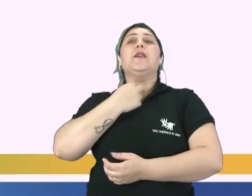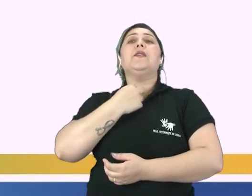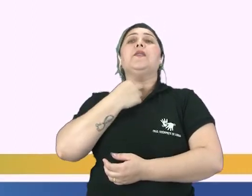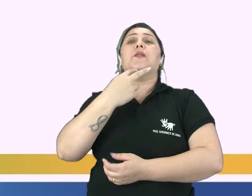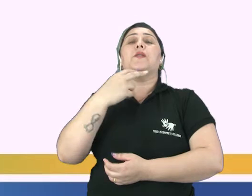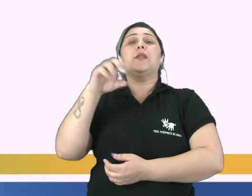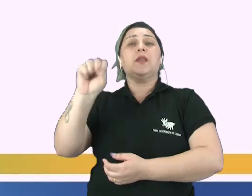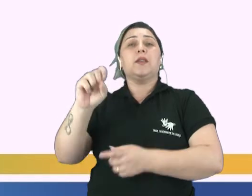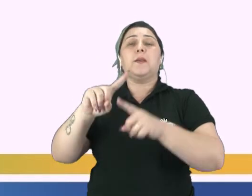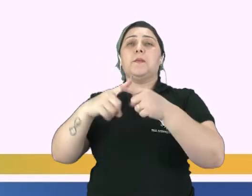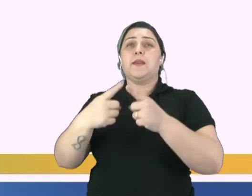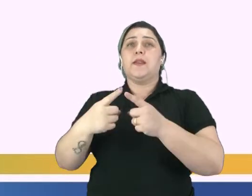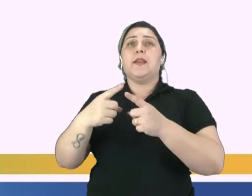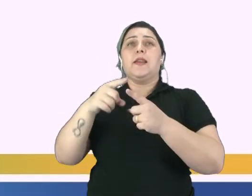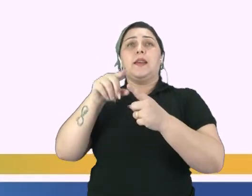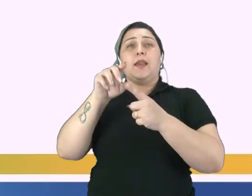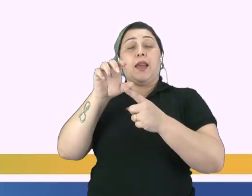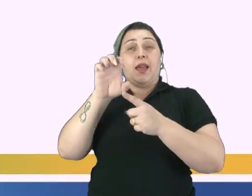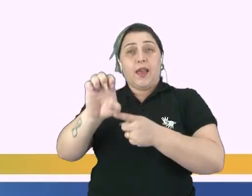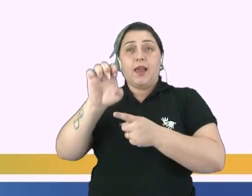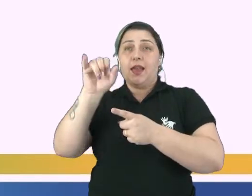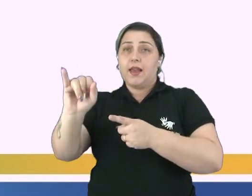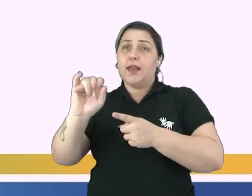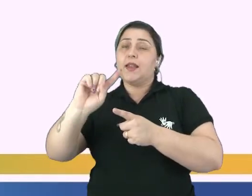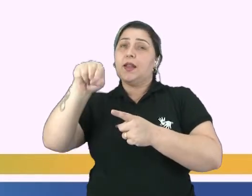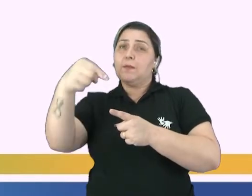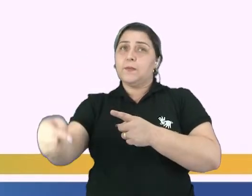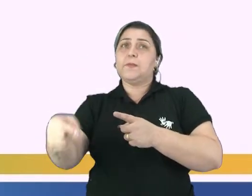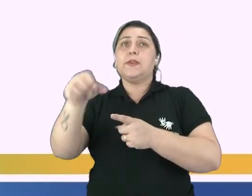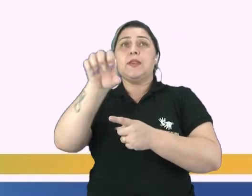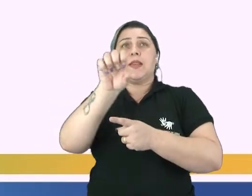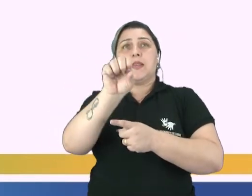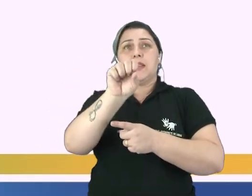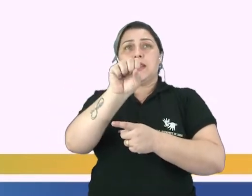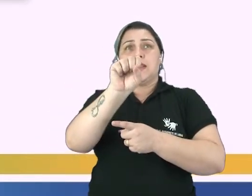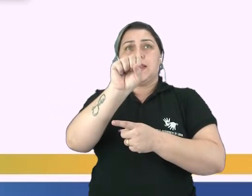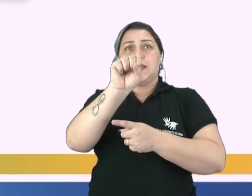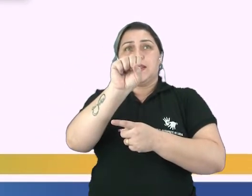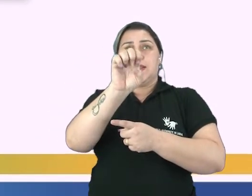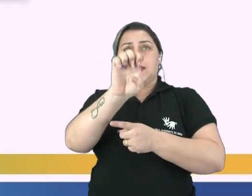as vogais E e I. Então fica sé, si, né, no